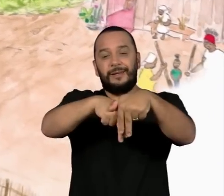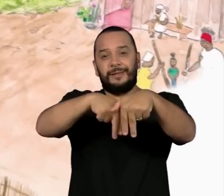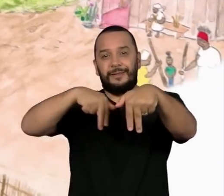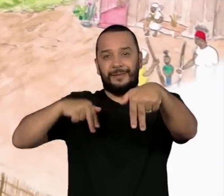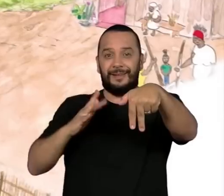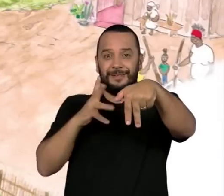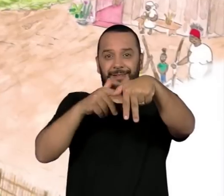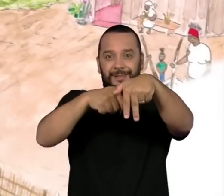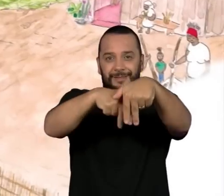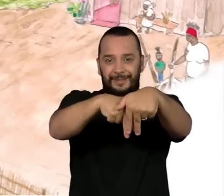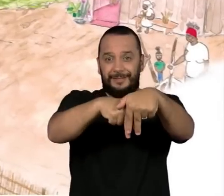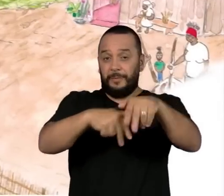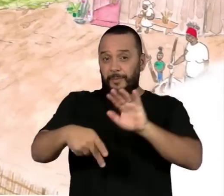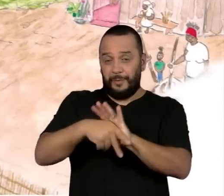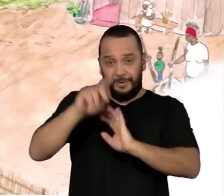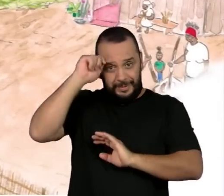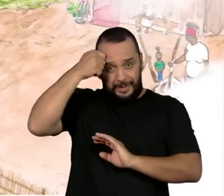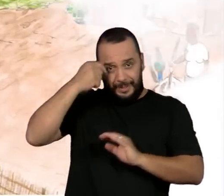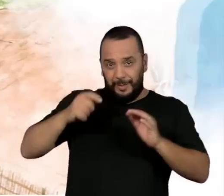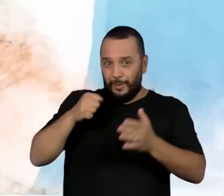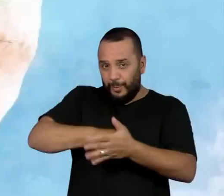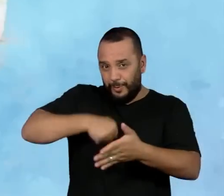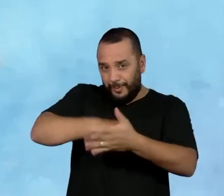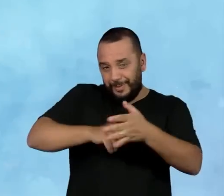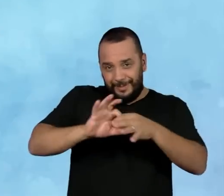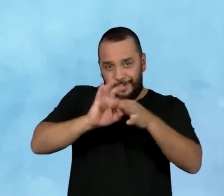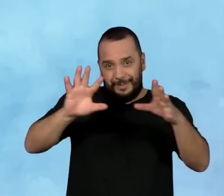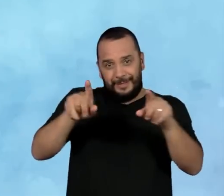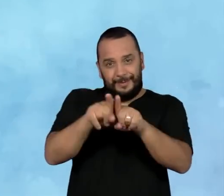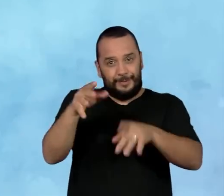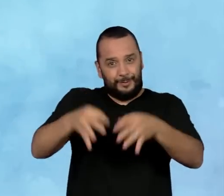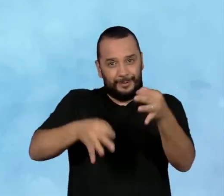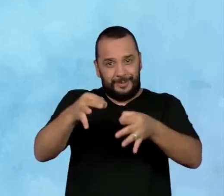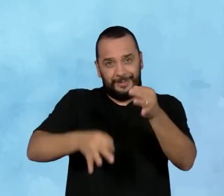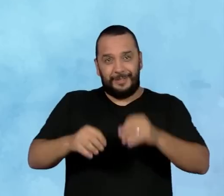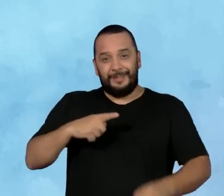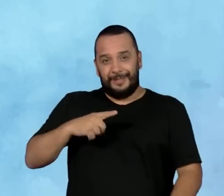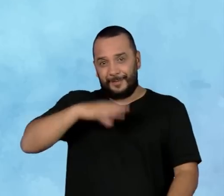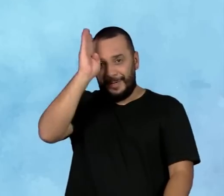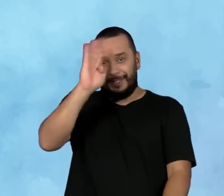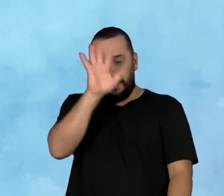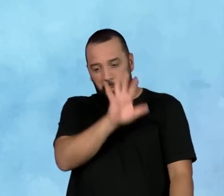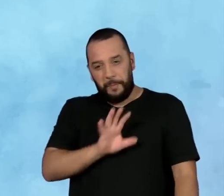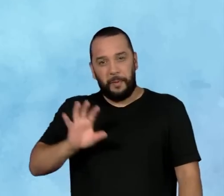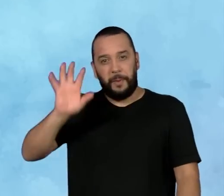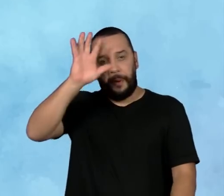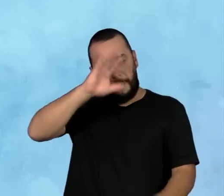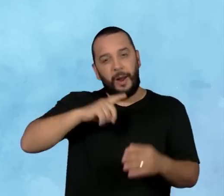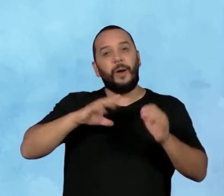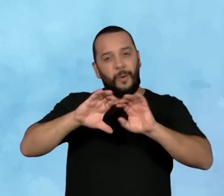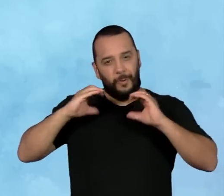pela liberdade e pela justiça. Estão presentes em todo o território brasileiro.